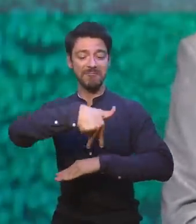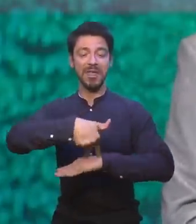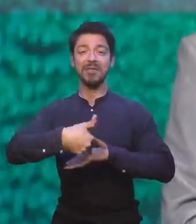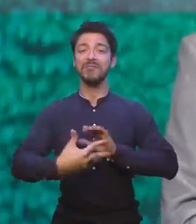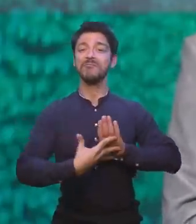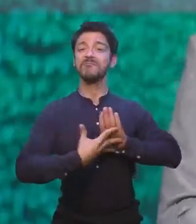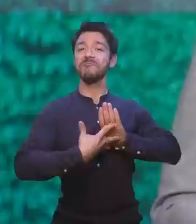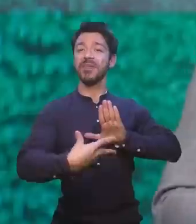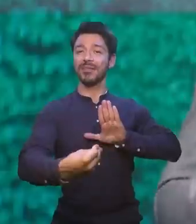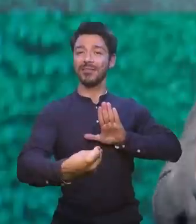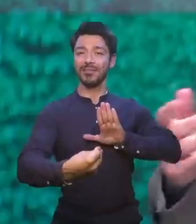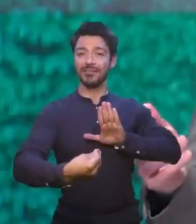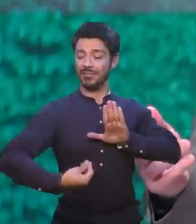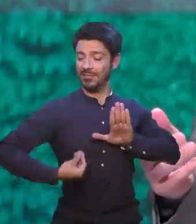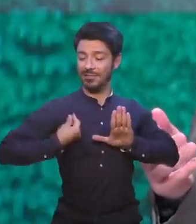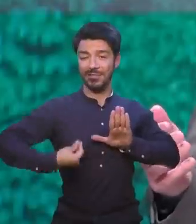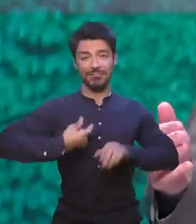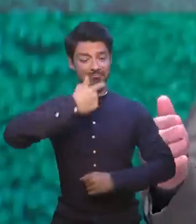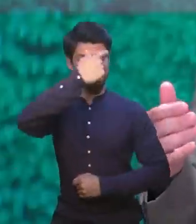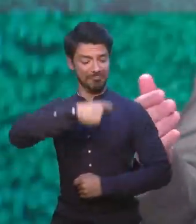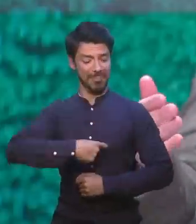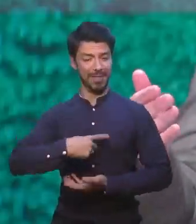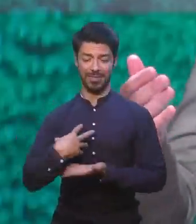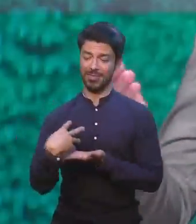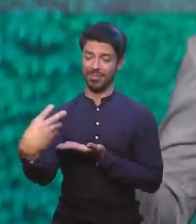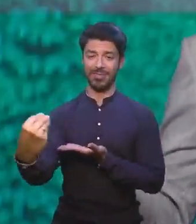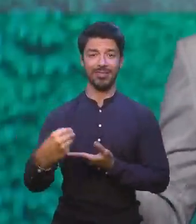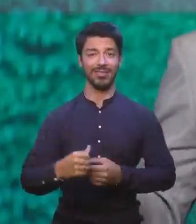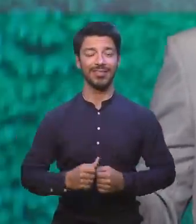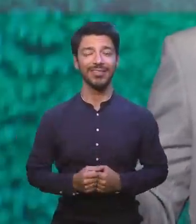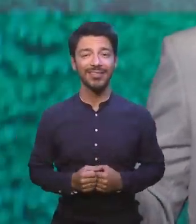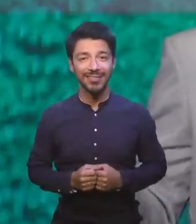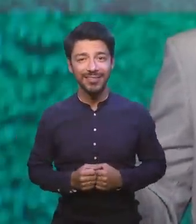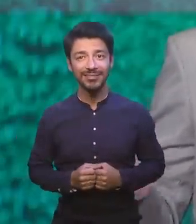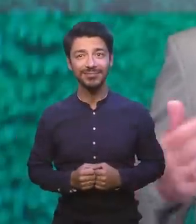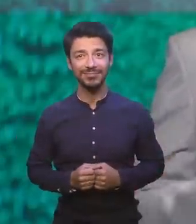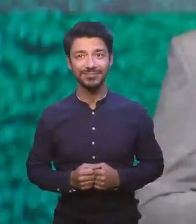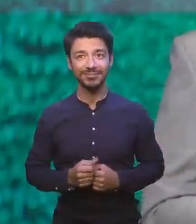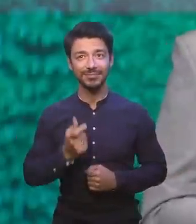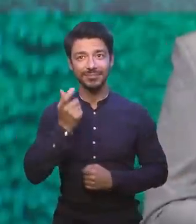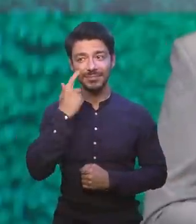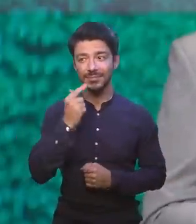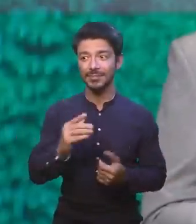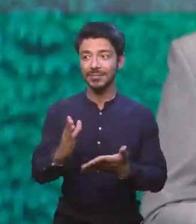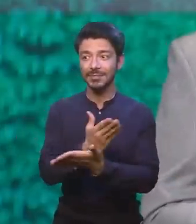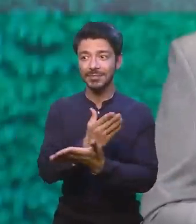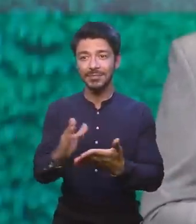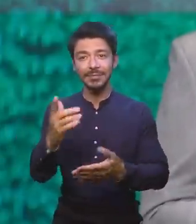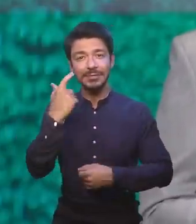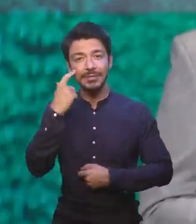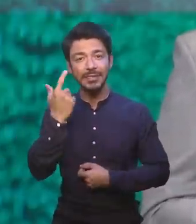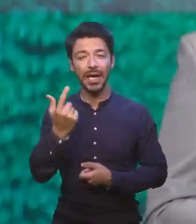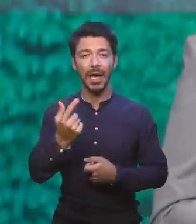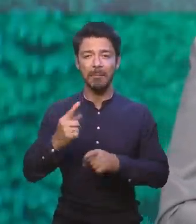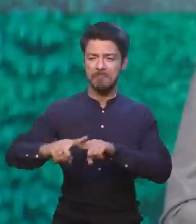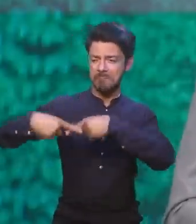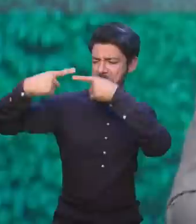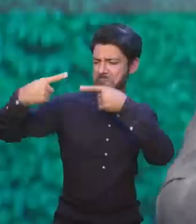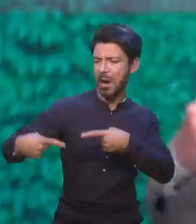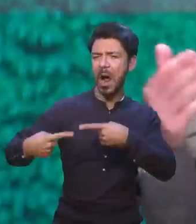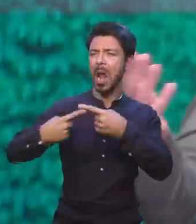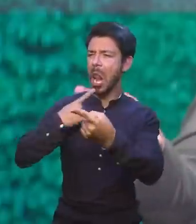pessoal. Então, são momentos que, conforme a situação, é claro, não adianta a contenda verbal.